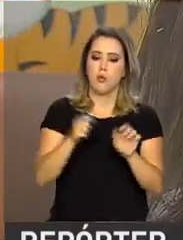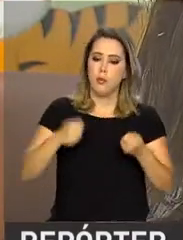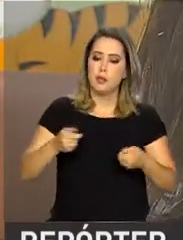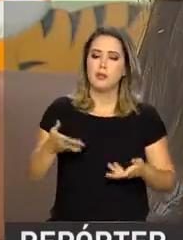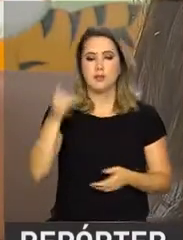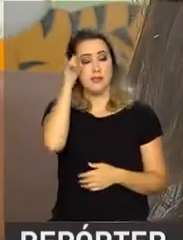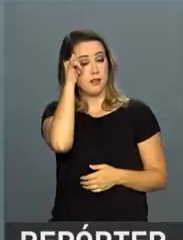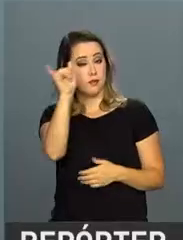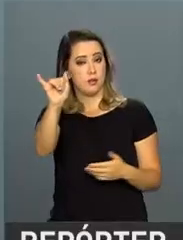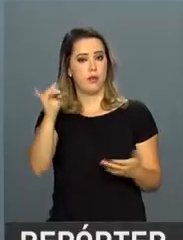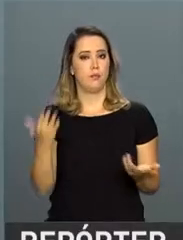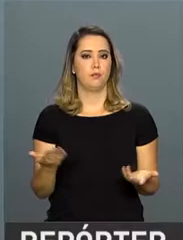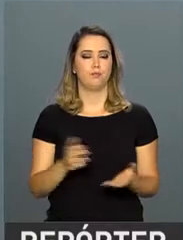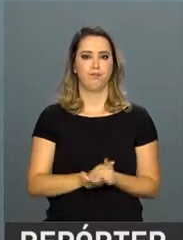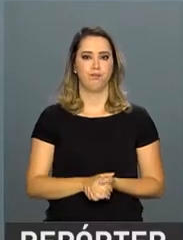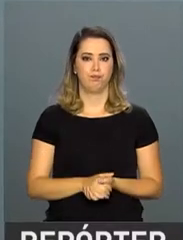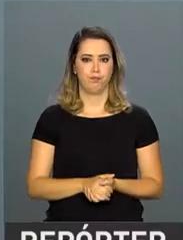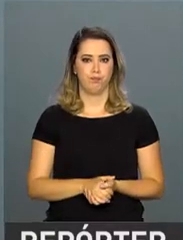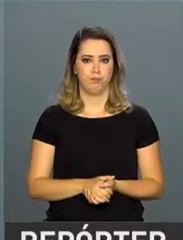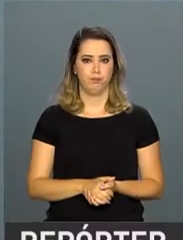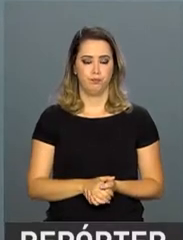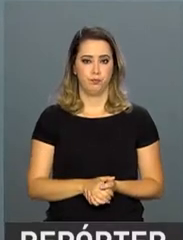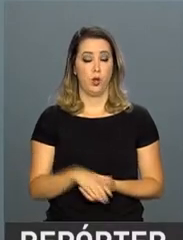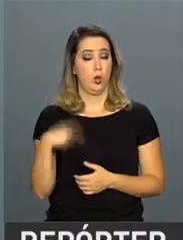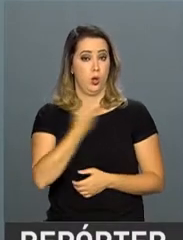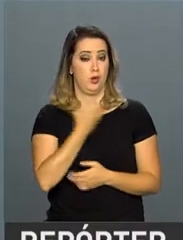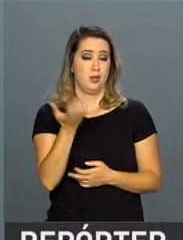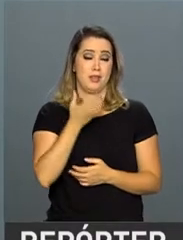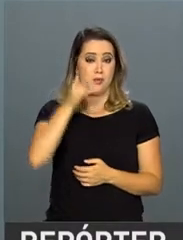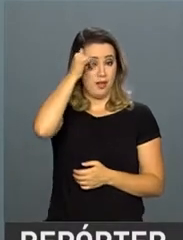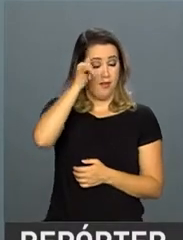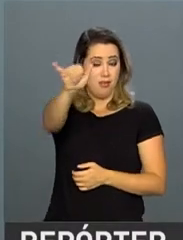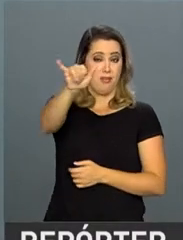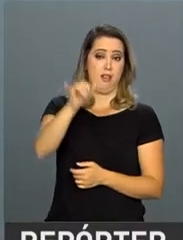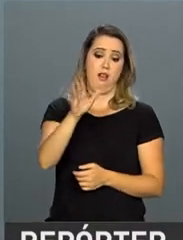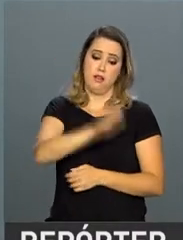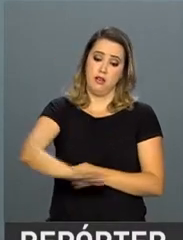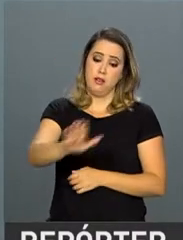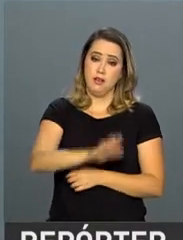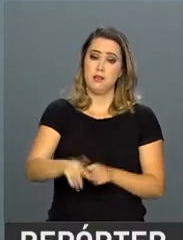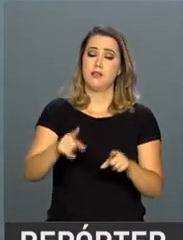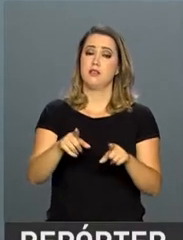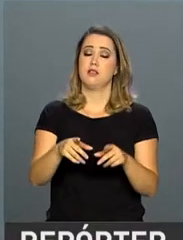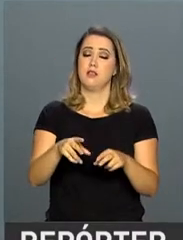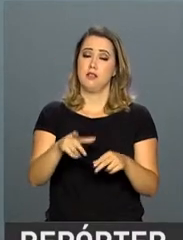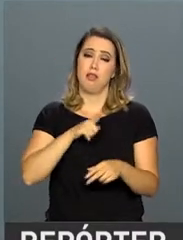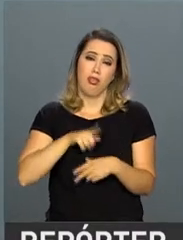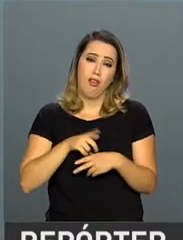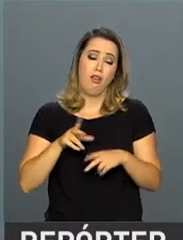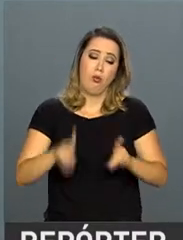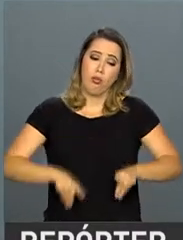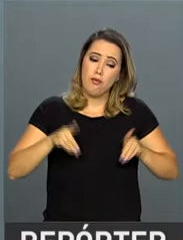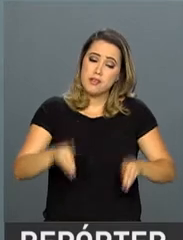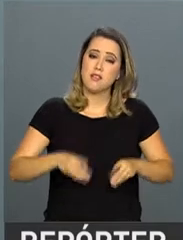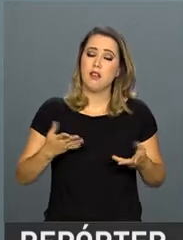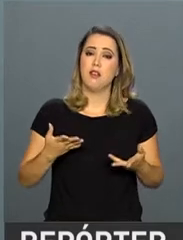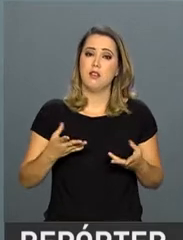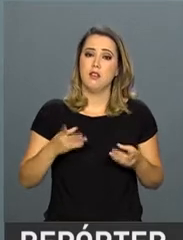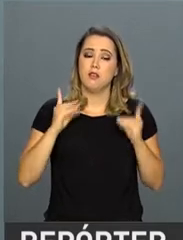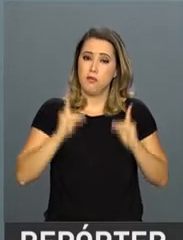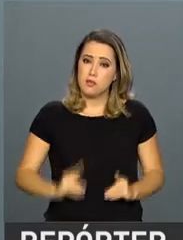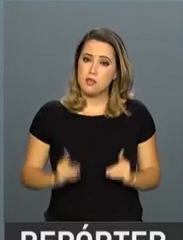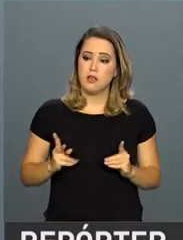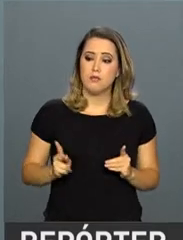prevenção desde então perguntar é que crianças tenham seqüelas permanentes por é poliomielite nós